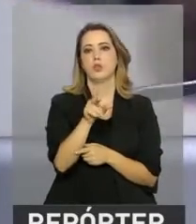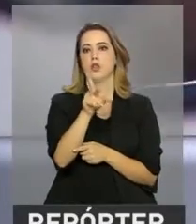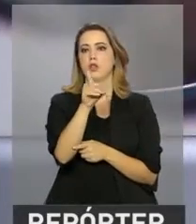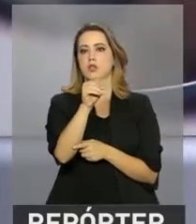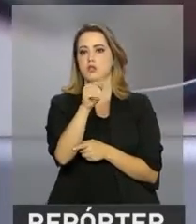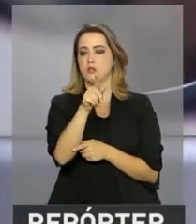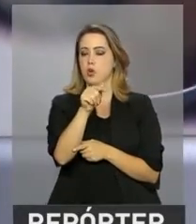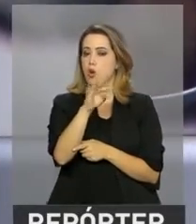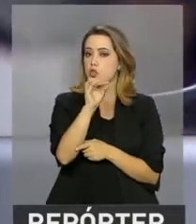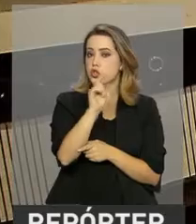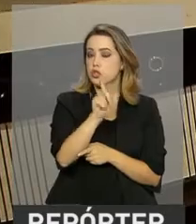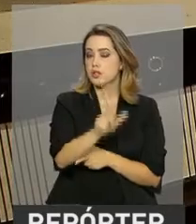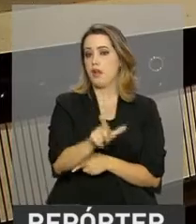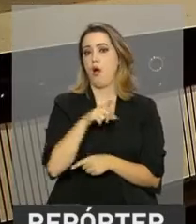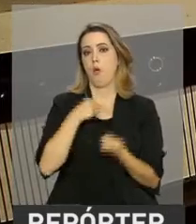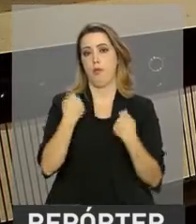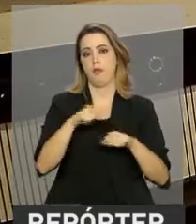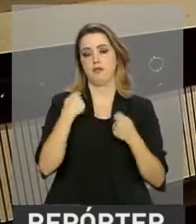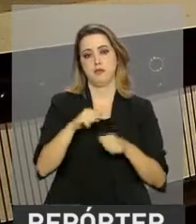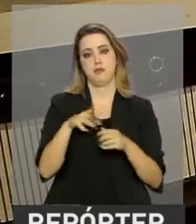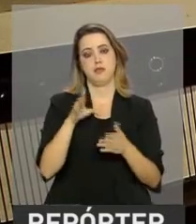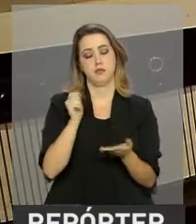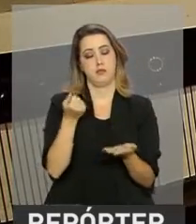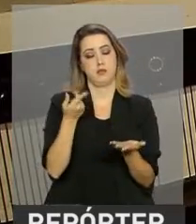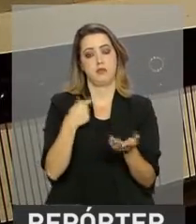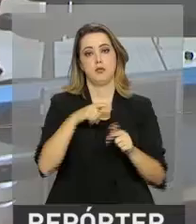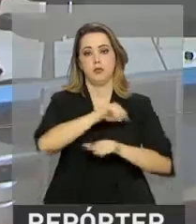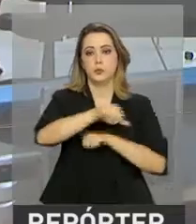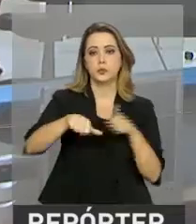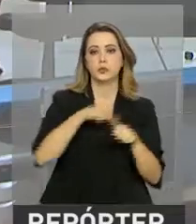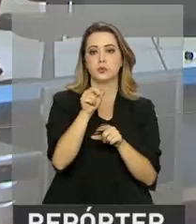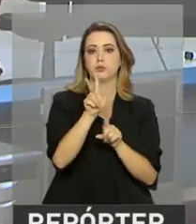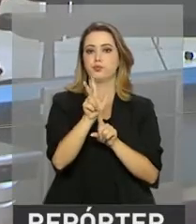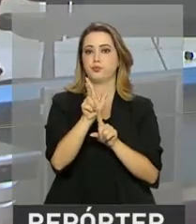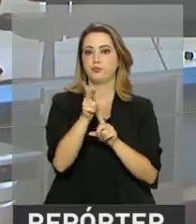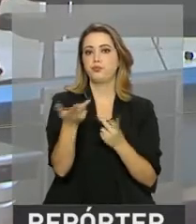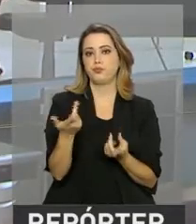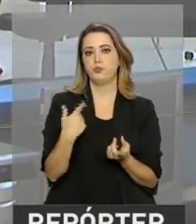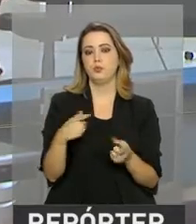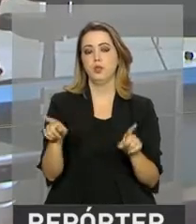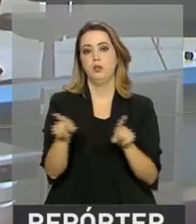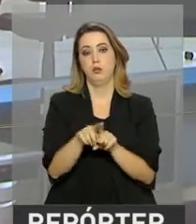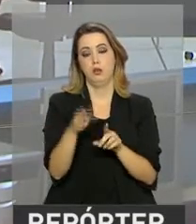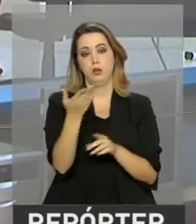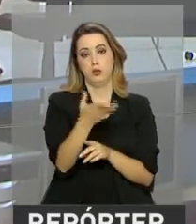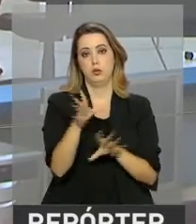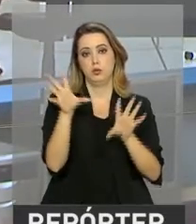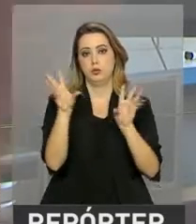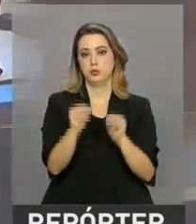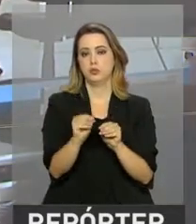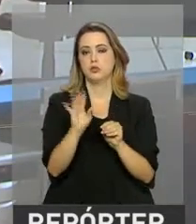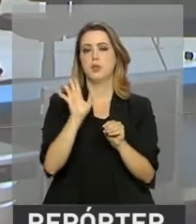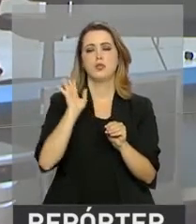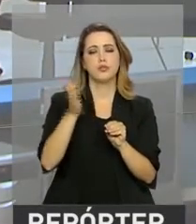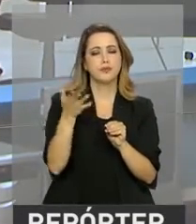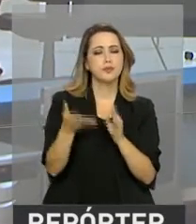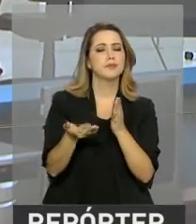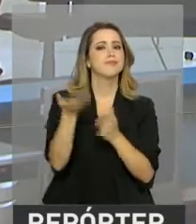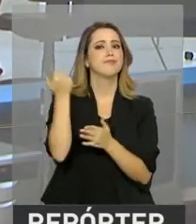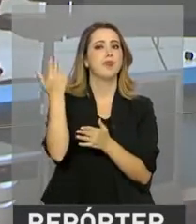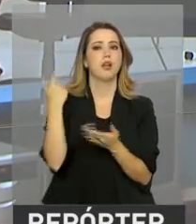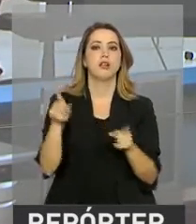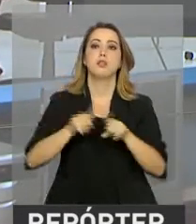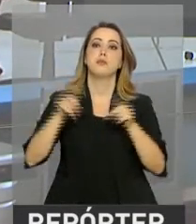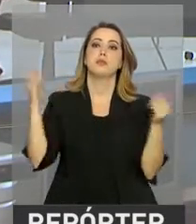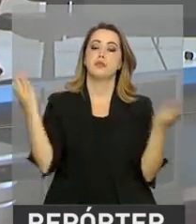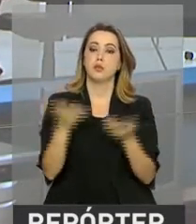formato digital, que possui mais qualidade de som e de imagem. O desligamento do sinal analógico iria ocorrer no dia 26 de outubro, mas